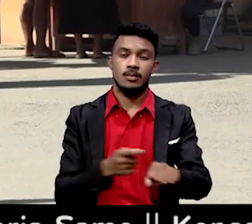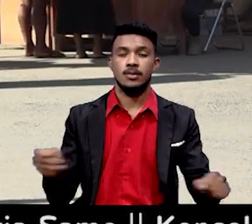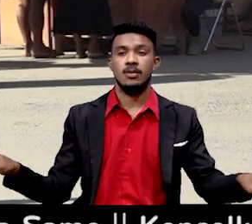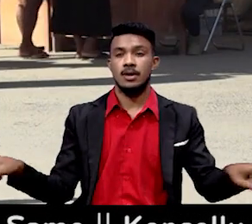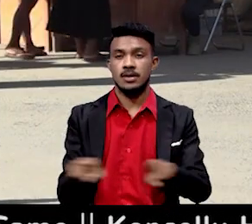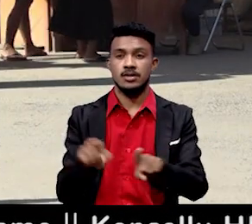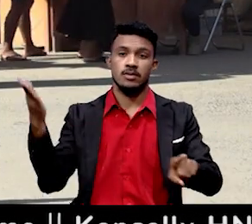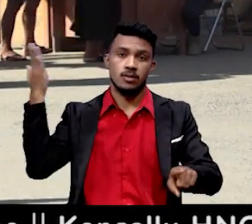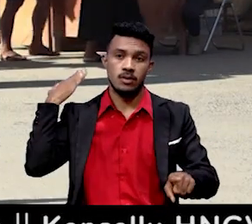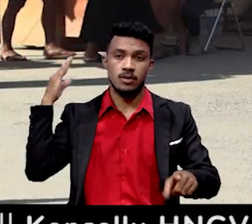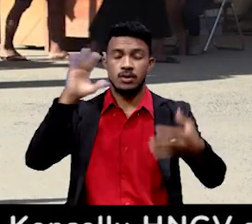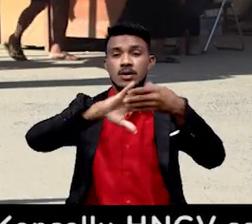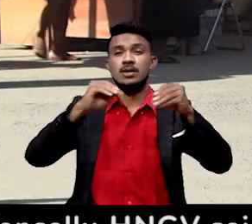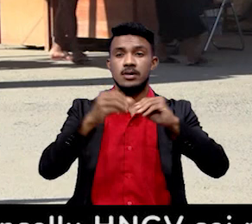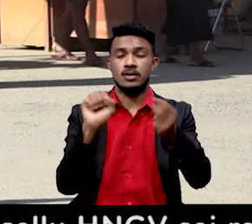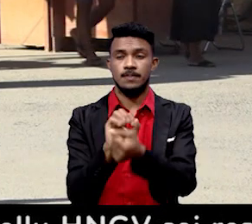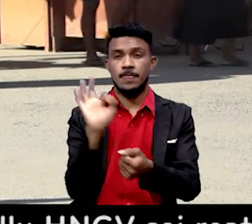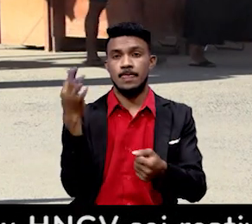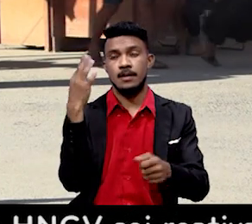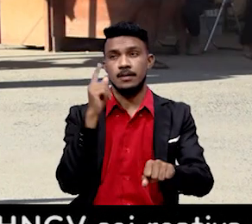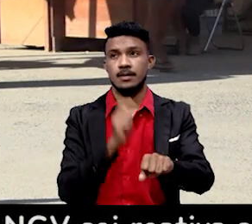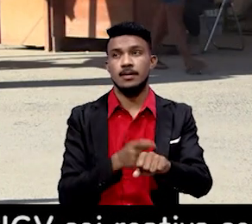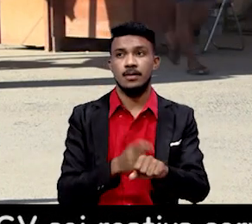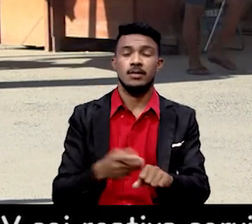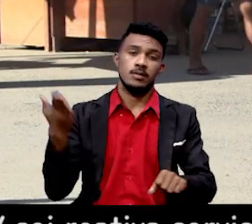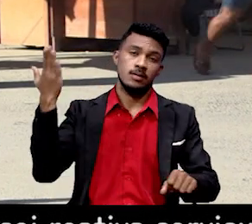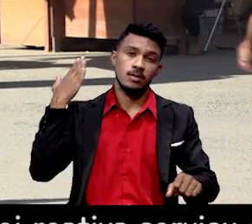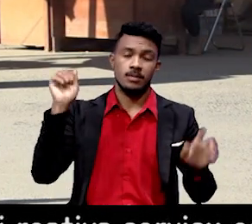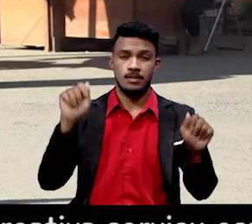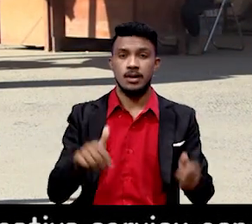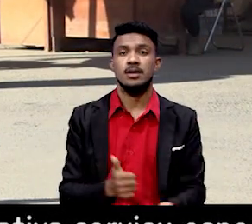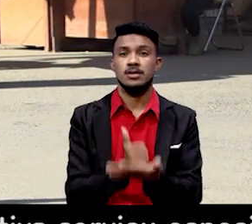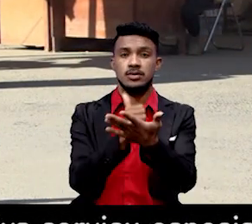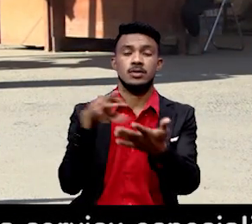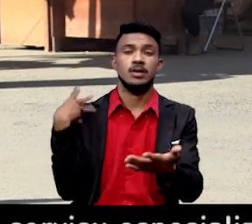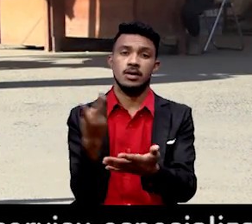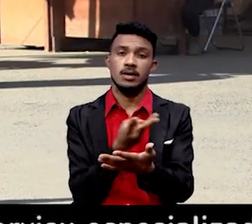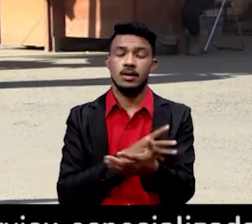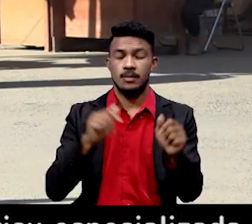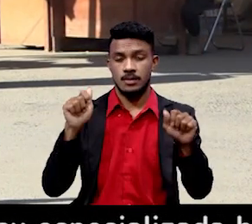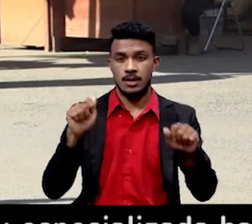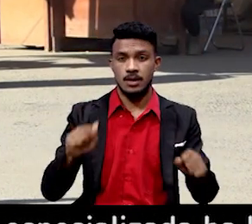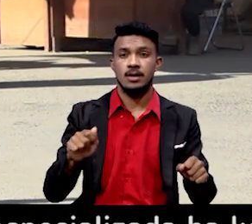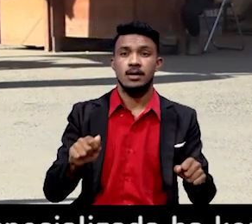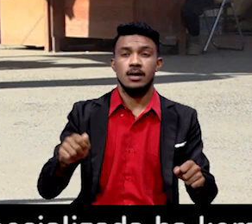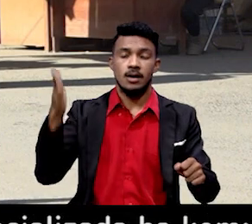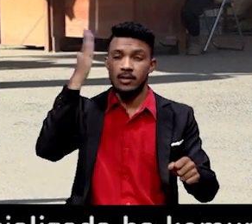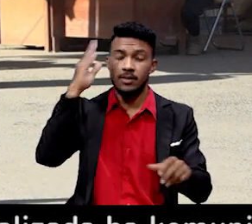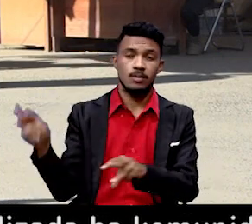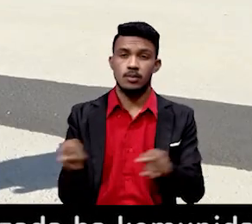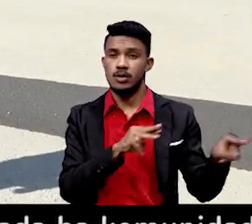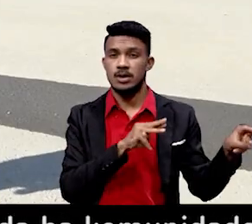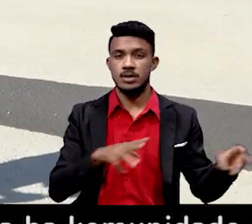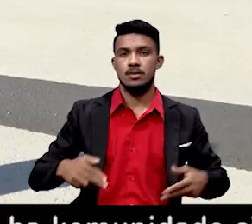A experiência sobre o COVID-19 durante ne, karik bele tulung ita atu definirase significado mudança idane ma